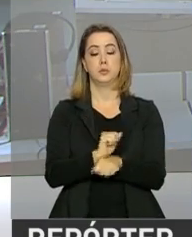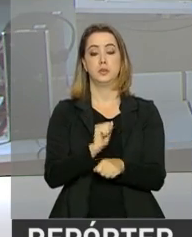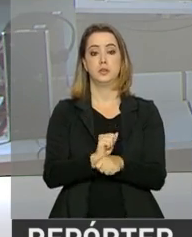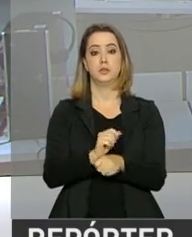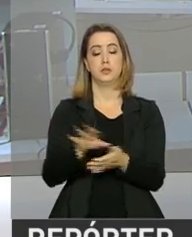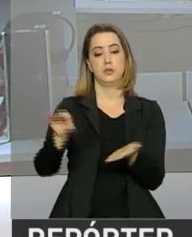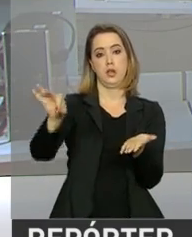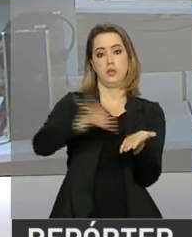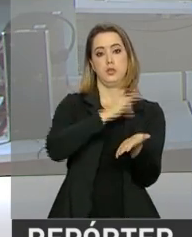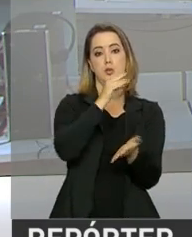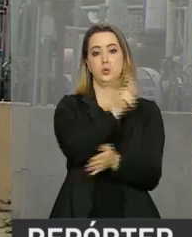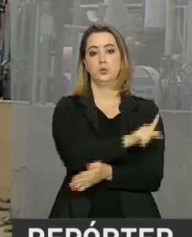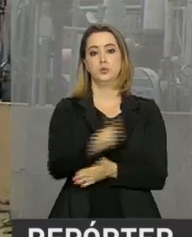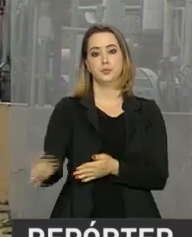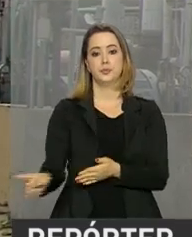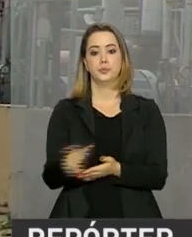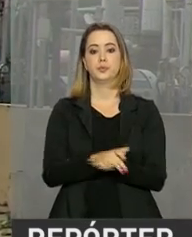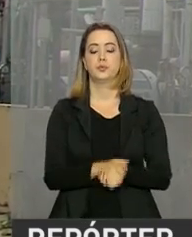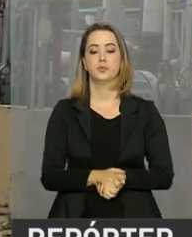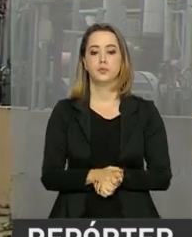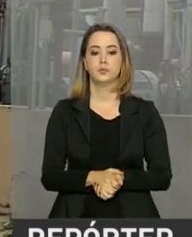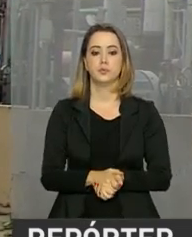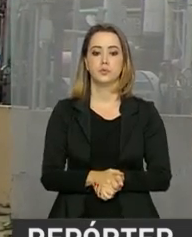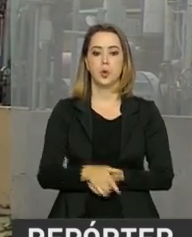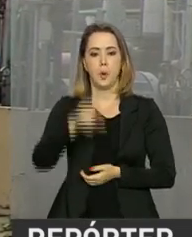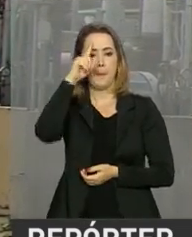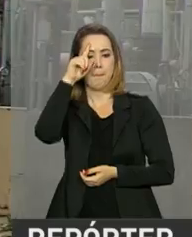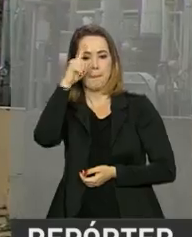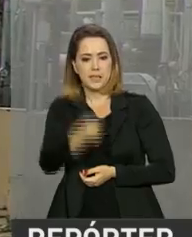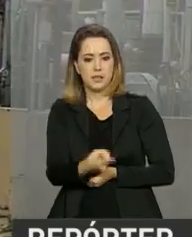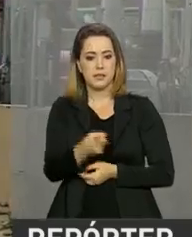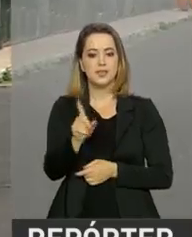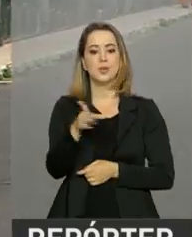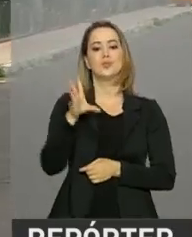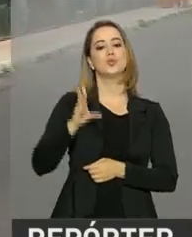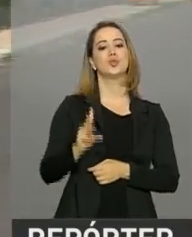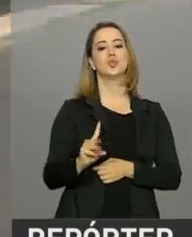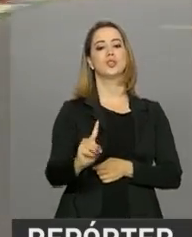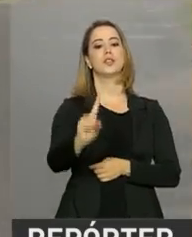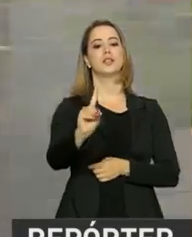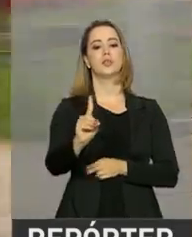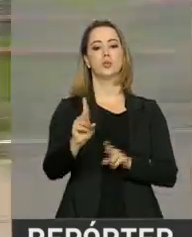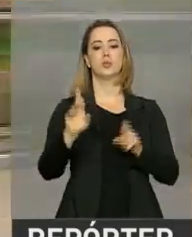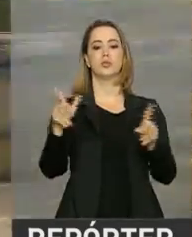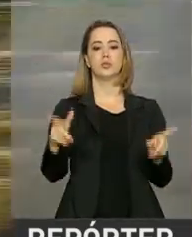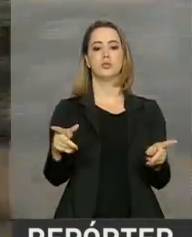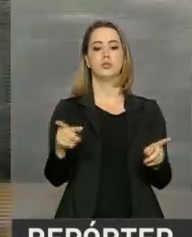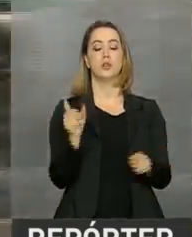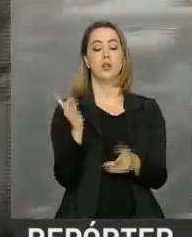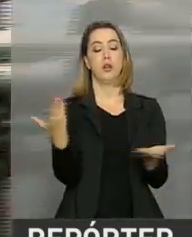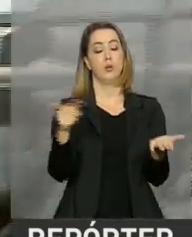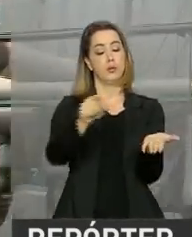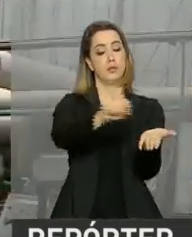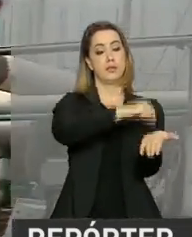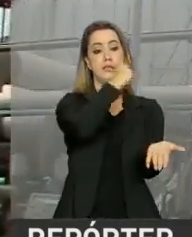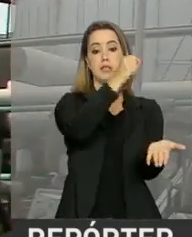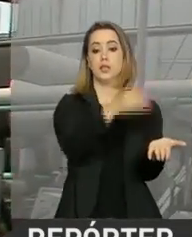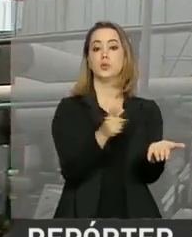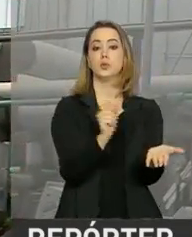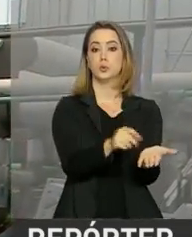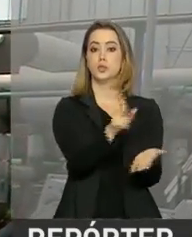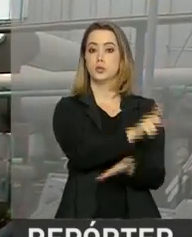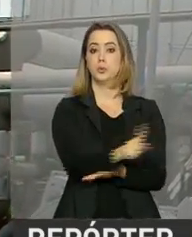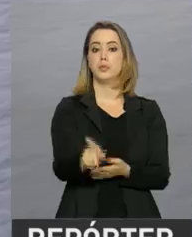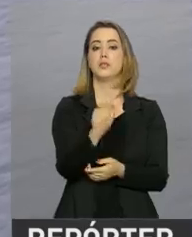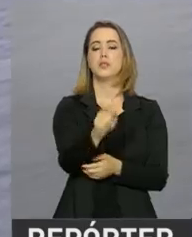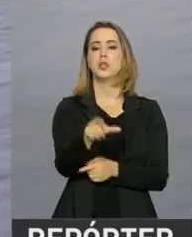sanção presidencial de obrigação a direito a partir da sanção presidencial a Petrobras vai